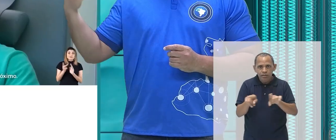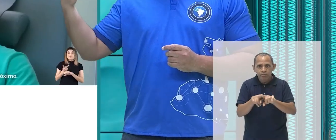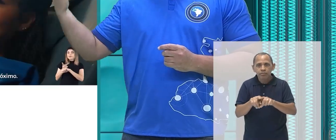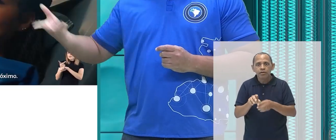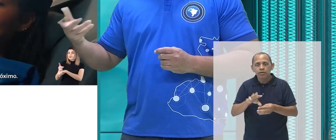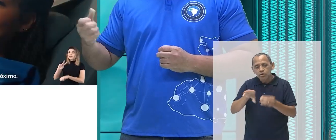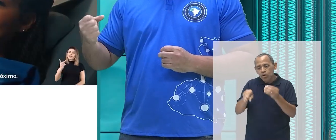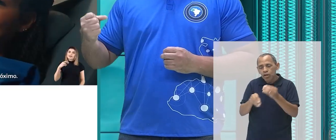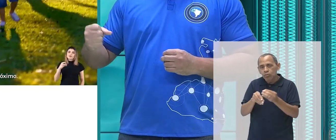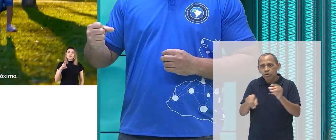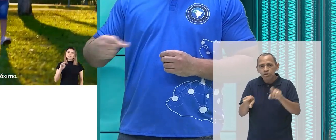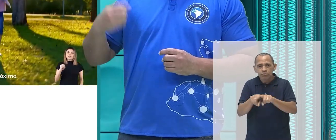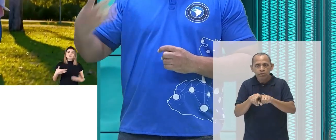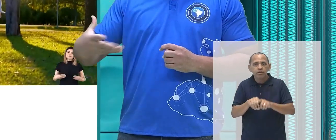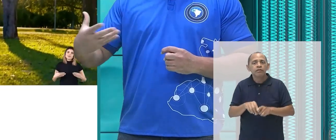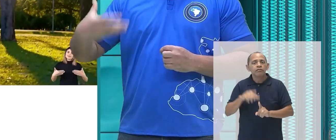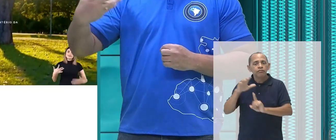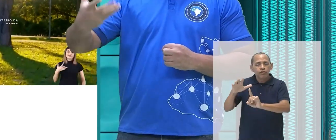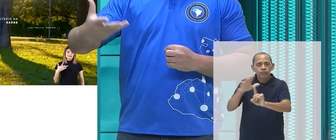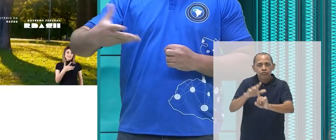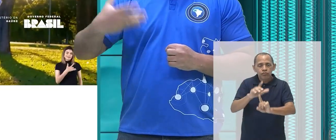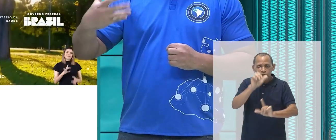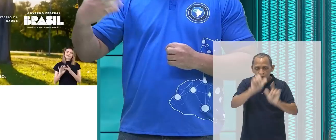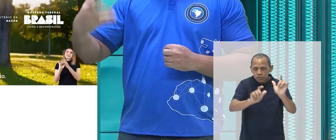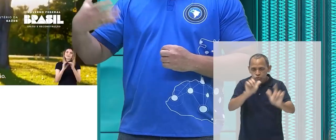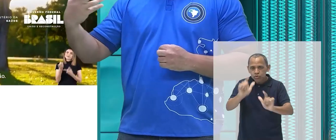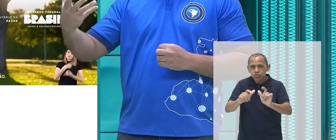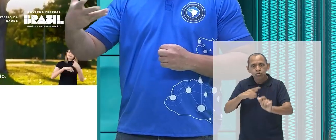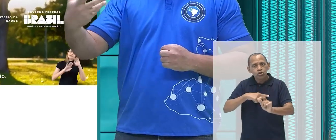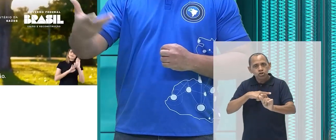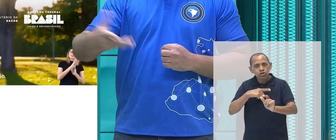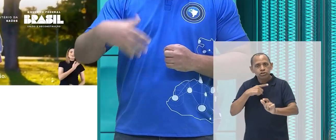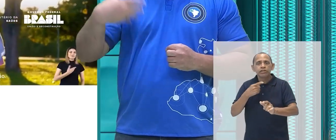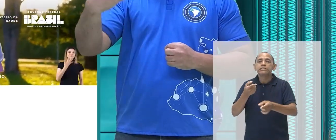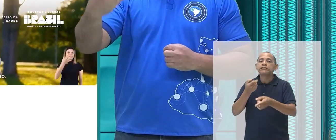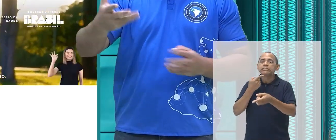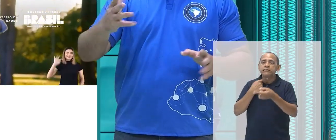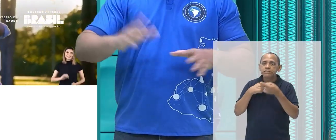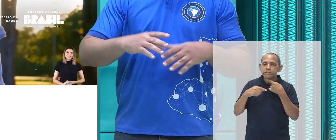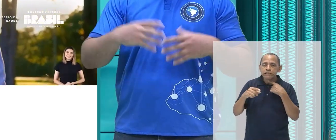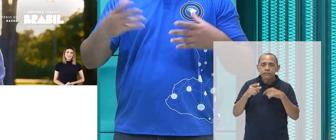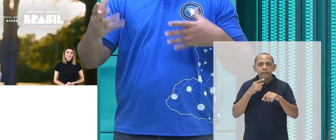claro, vai influenciar quem tem vontade, a pessoa que quer a doação